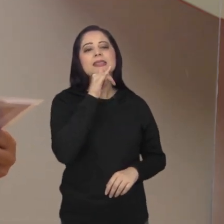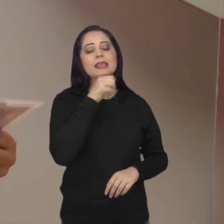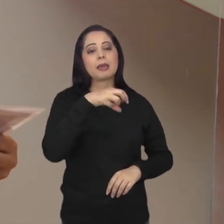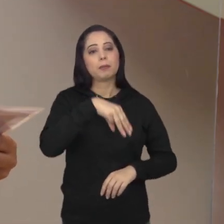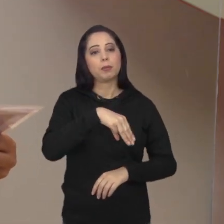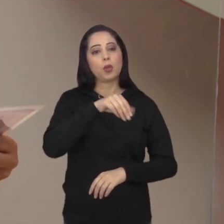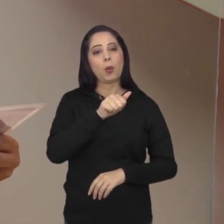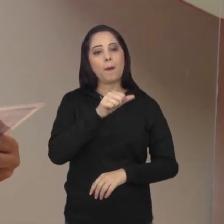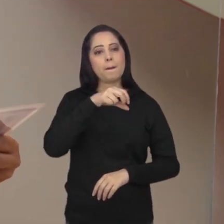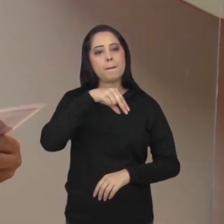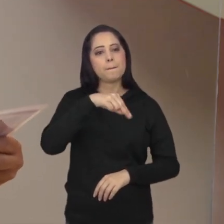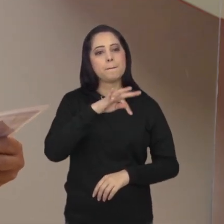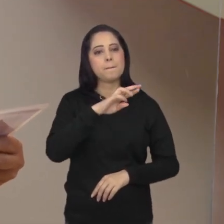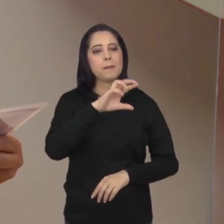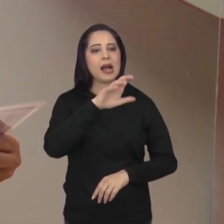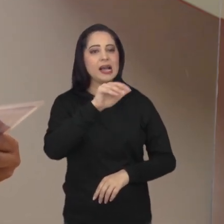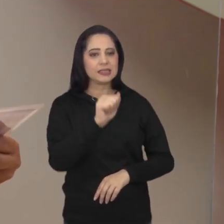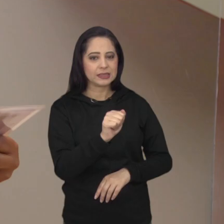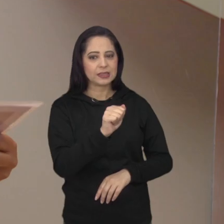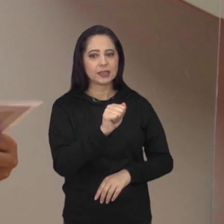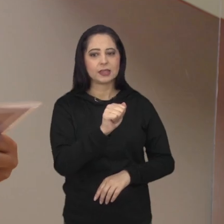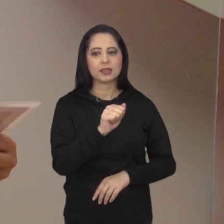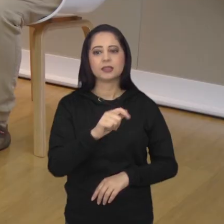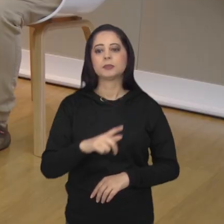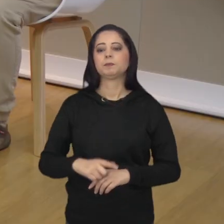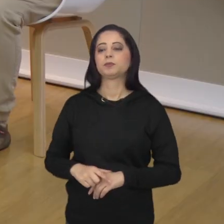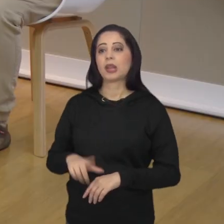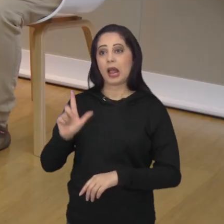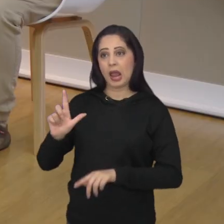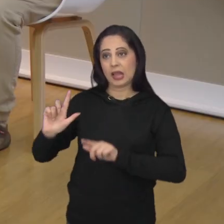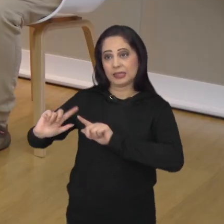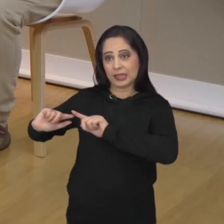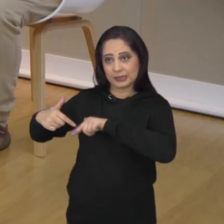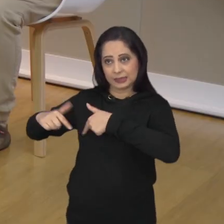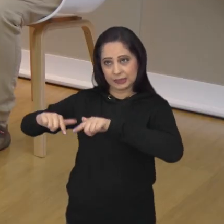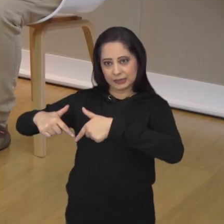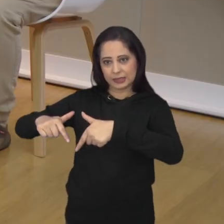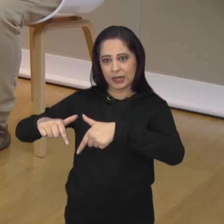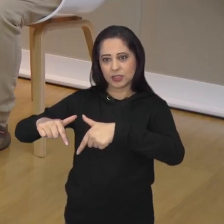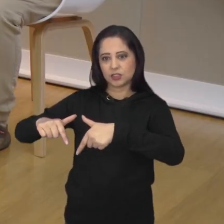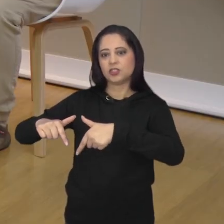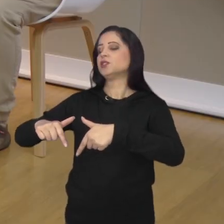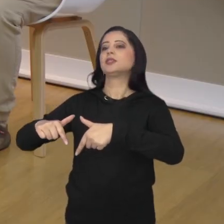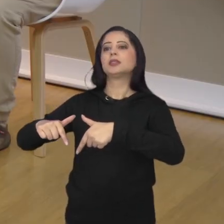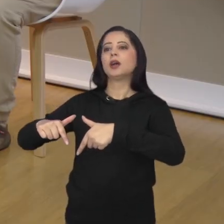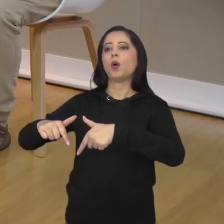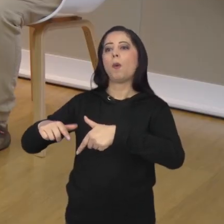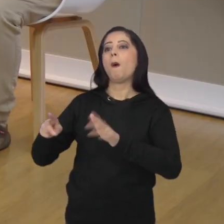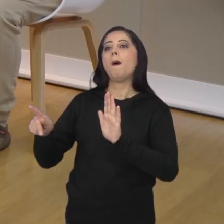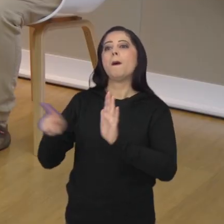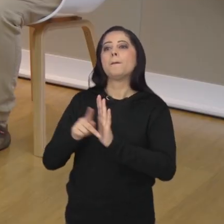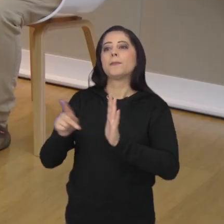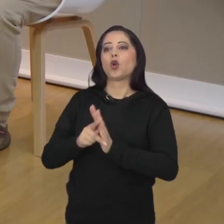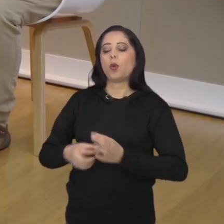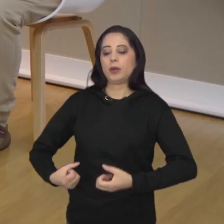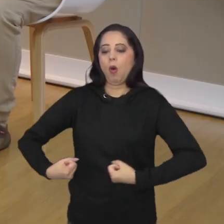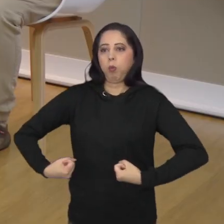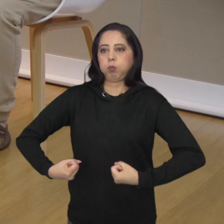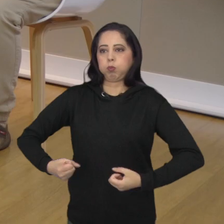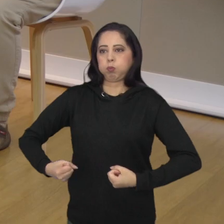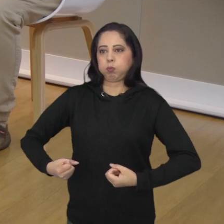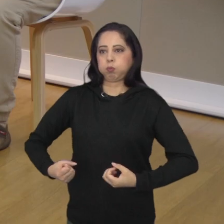mantra que você pode falar? Sim. Bem fácil, que dá pra gente decorar? Na tradição zen budista, por exemplo, né, que é